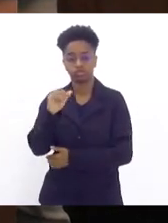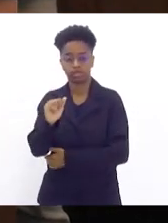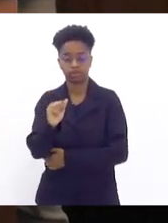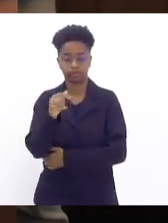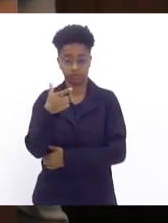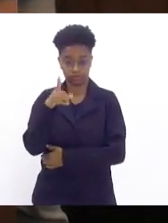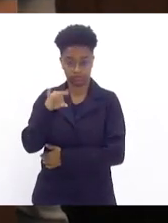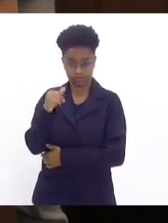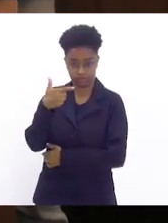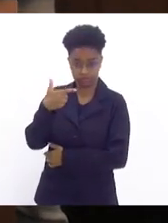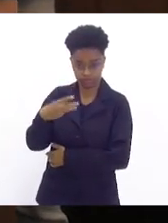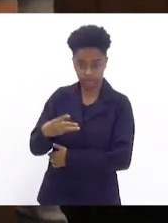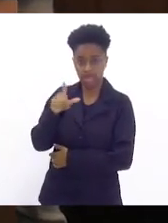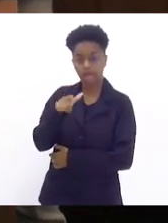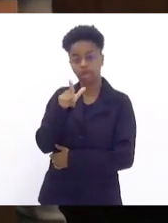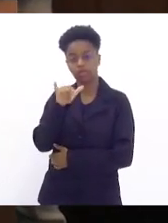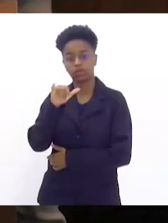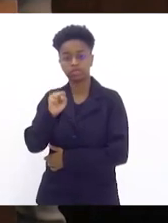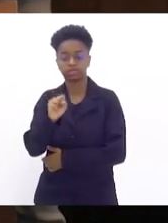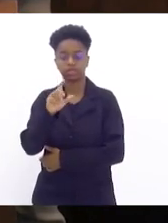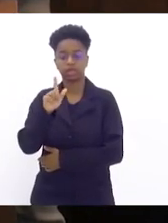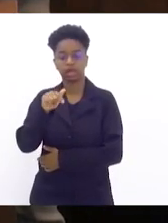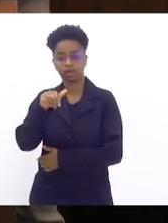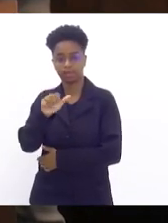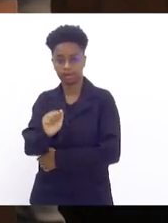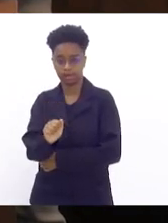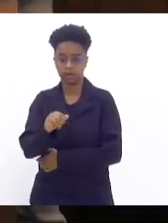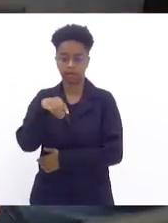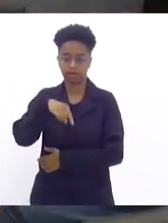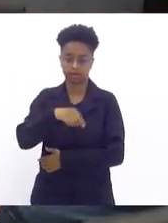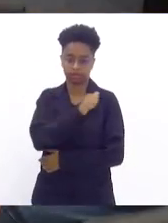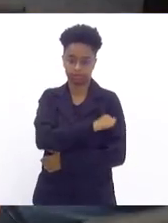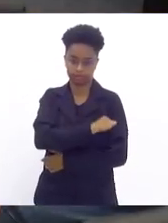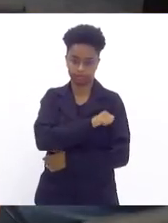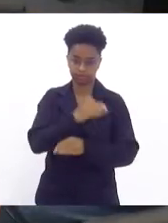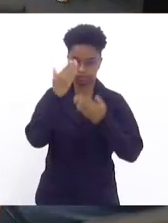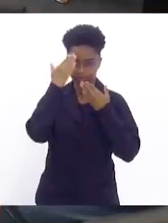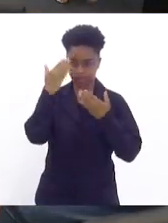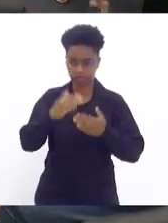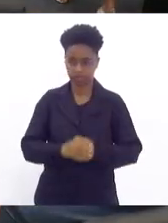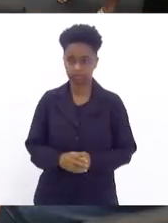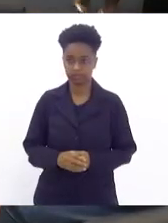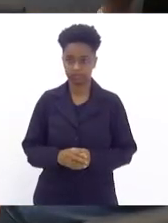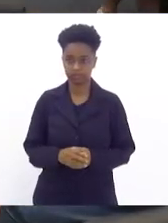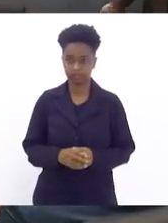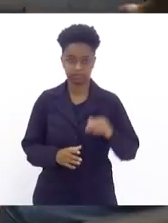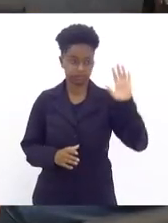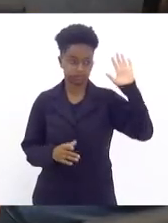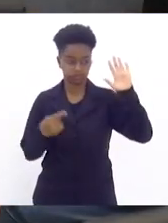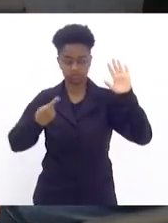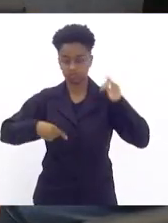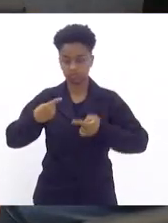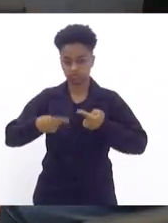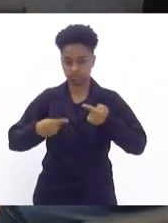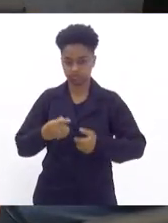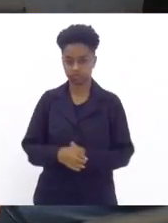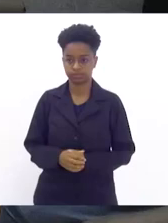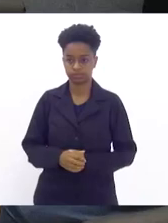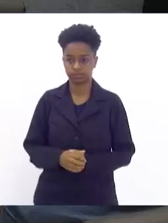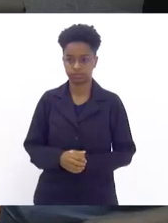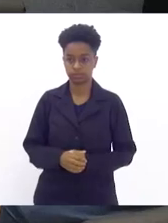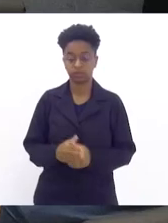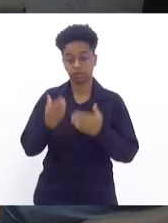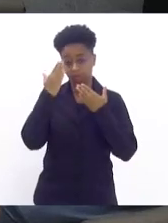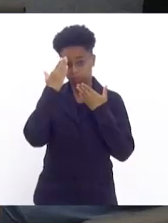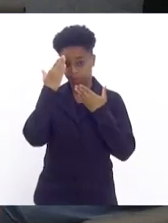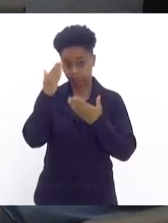Gama patrono na abolição no estado do Rio de Janeiro Obrigado Deputado Presidente é muito